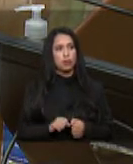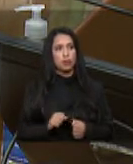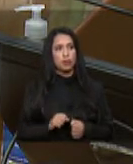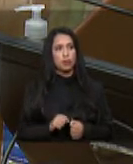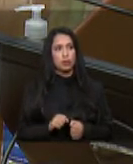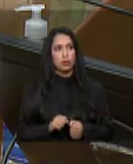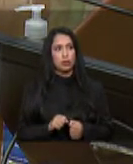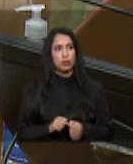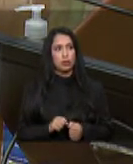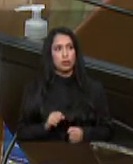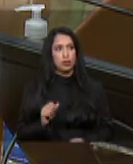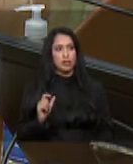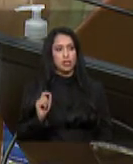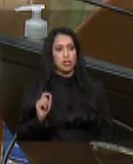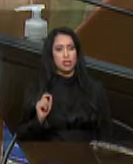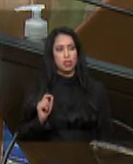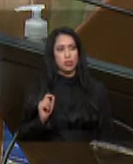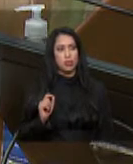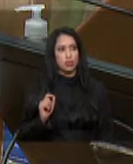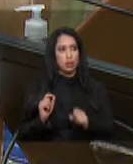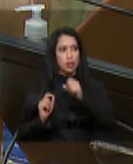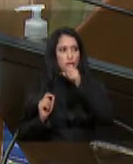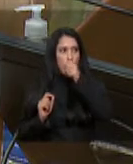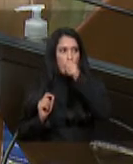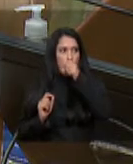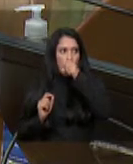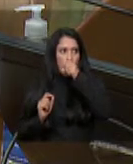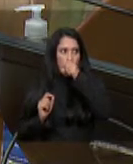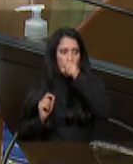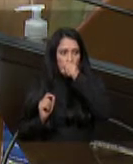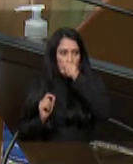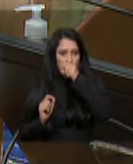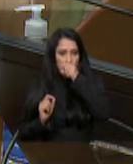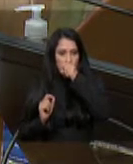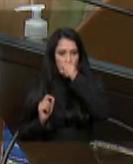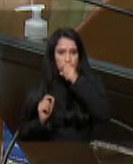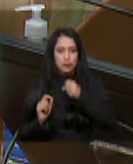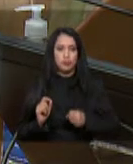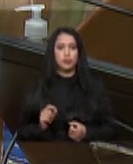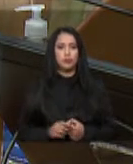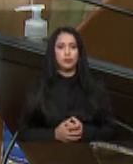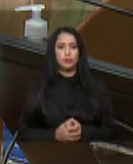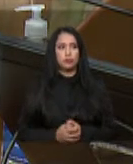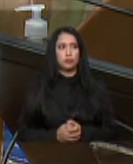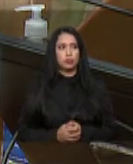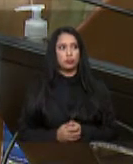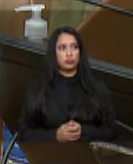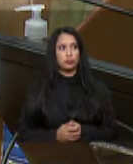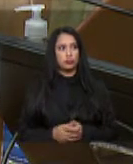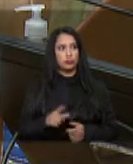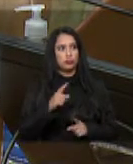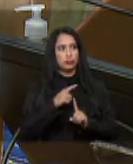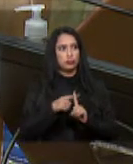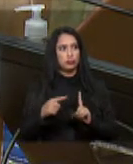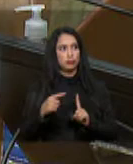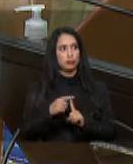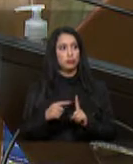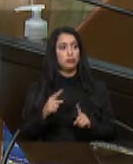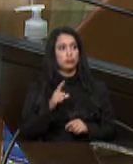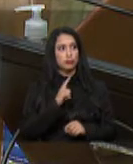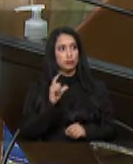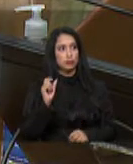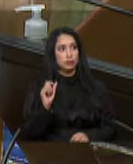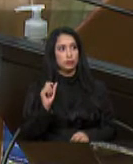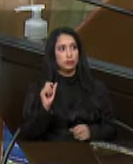reajusta ao final, não tem problema. Eu só queria que ficasse claro a razão de ser parcialmente procedente,